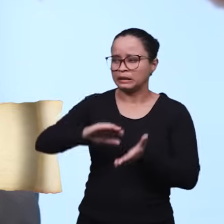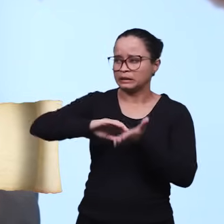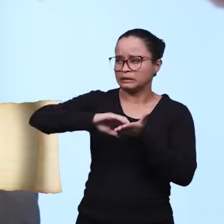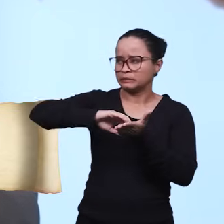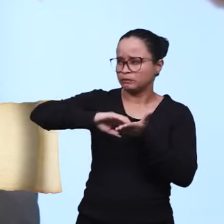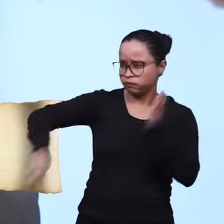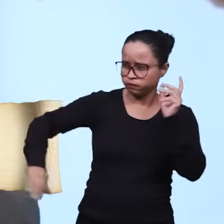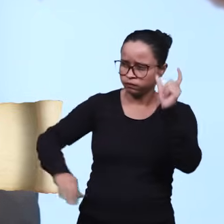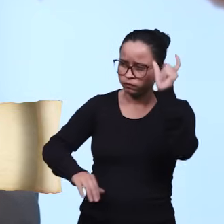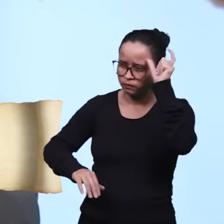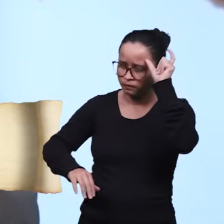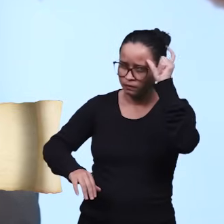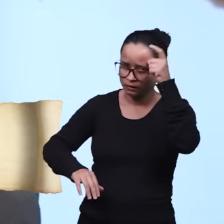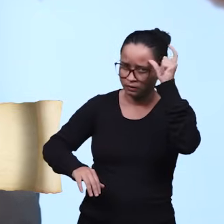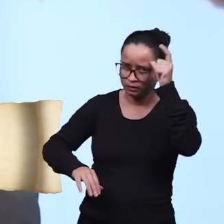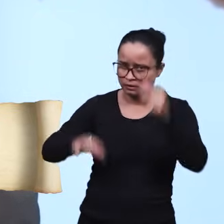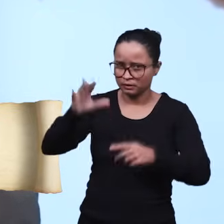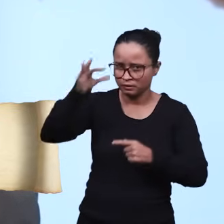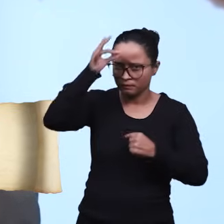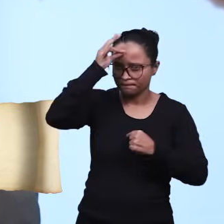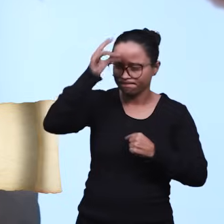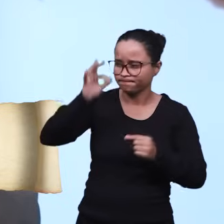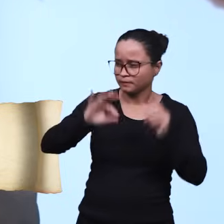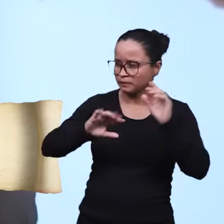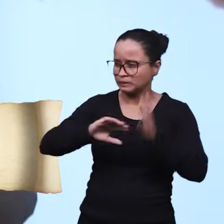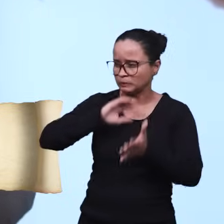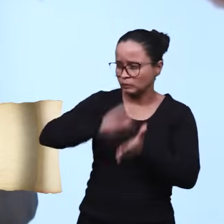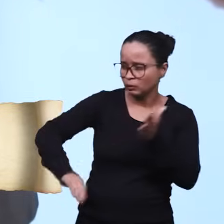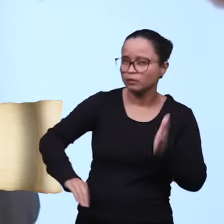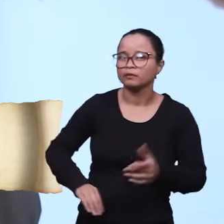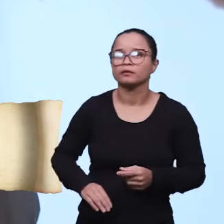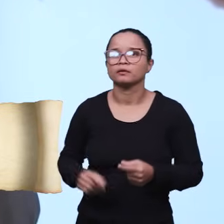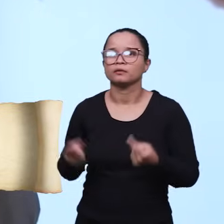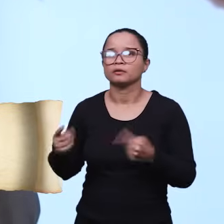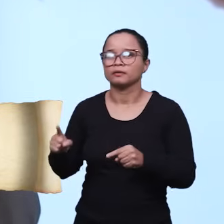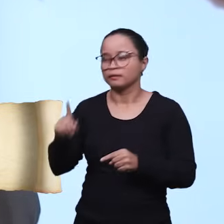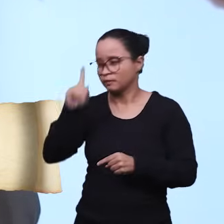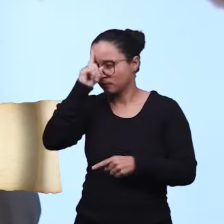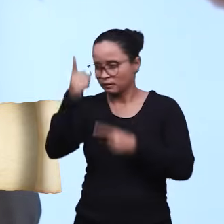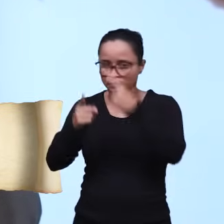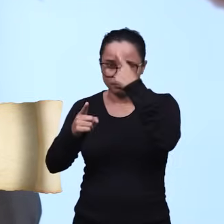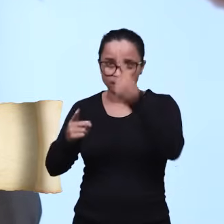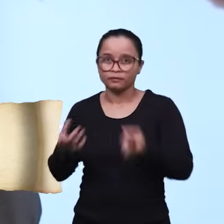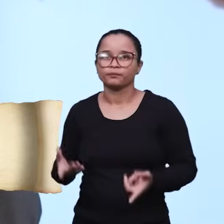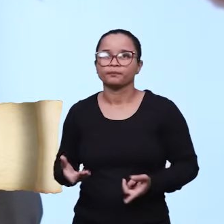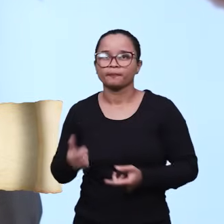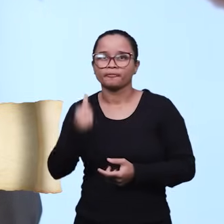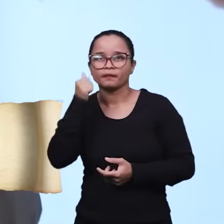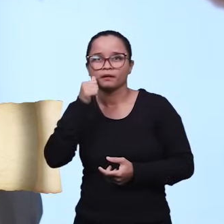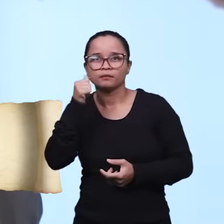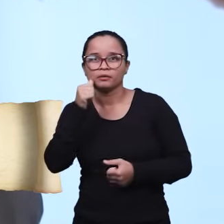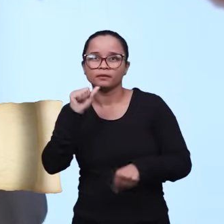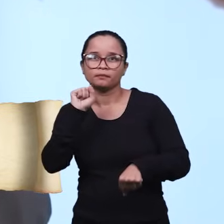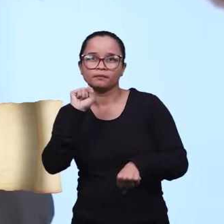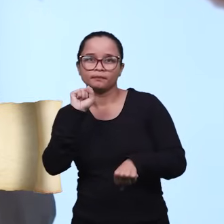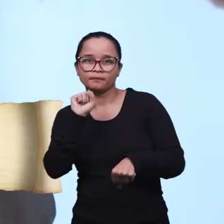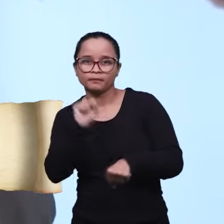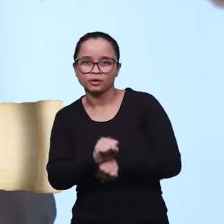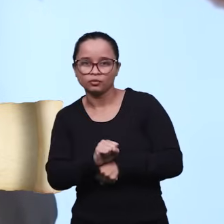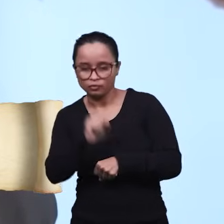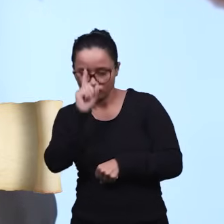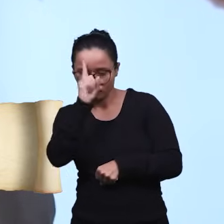aquele demônio, aquele espírito maligno que provocava a adivinhação. E a mulher cessou de